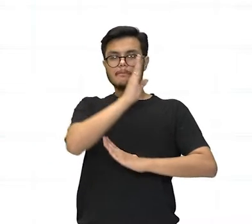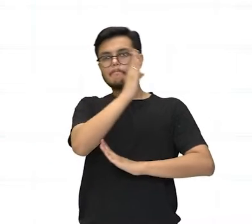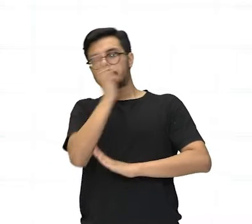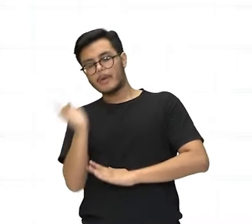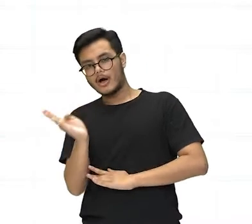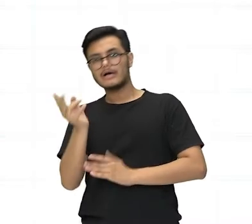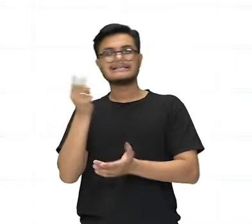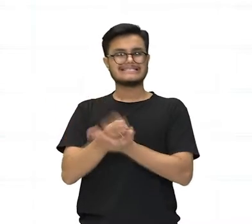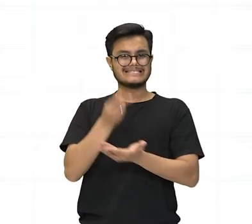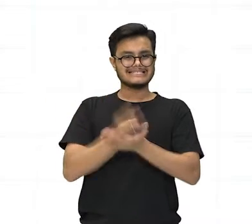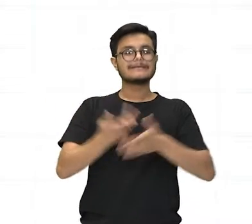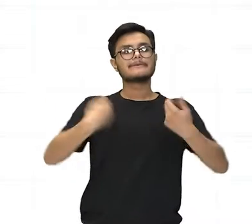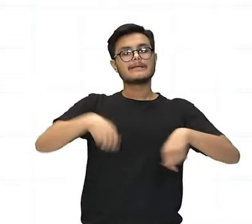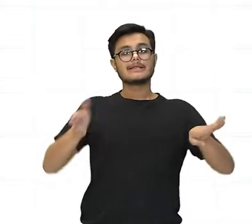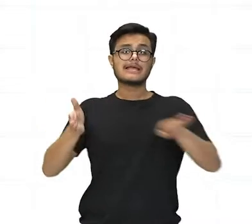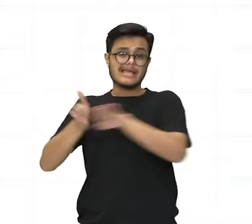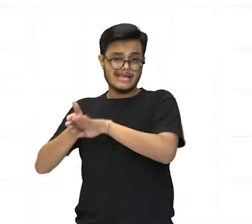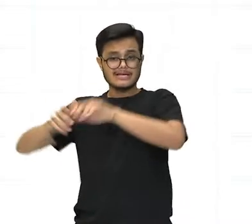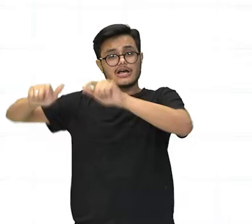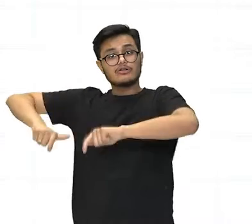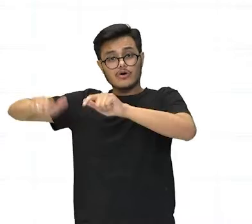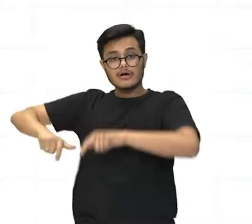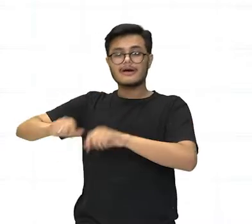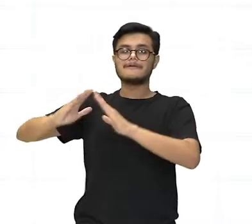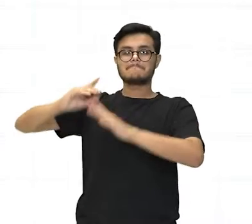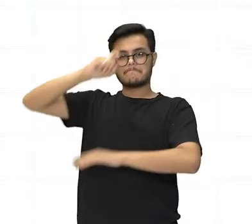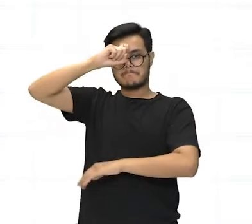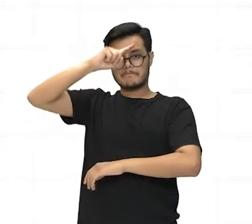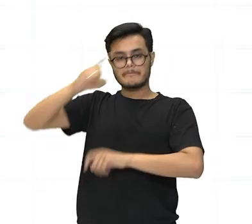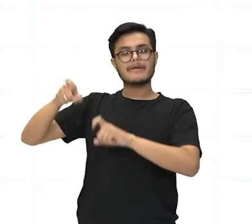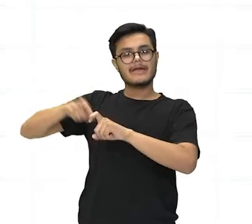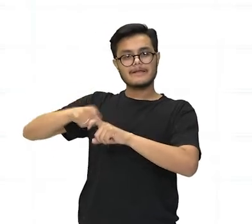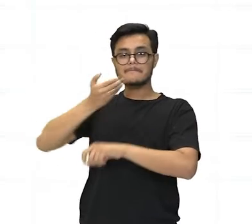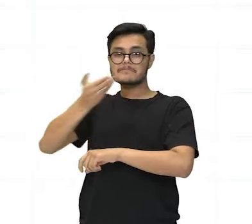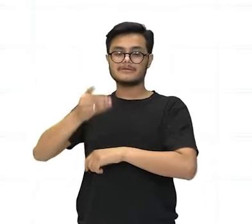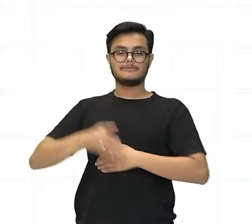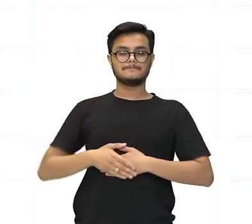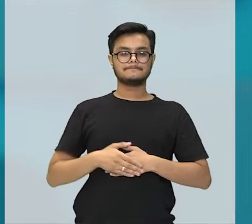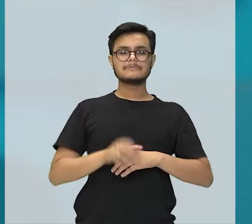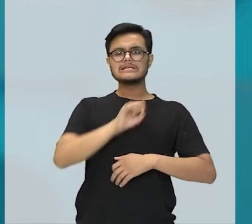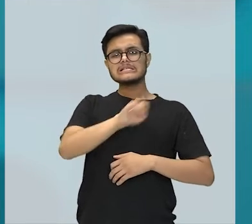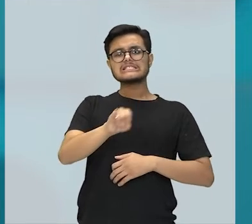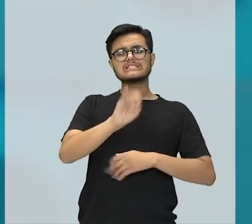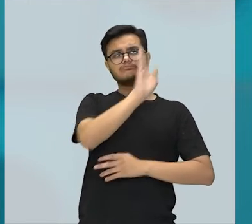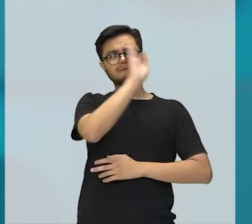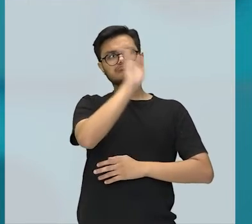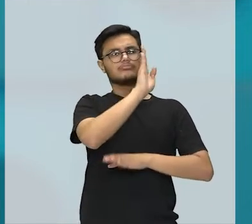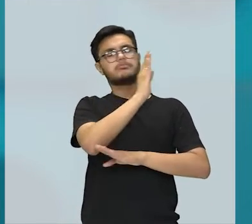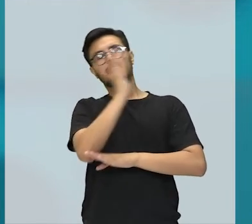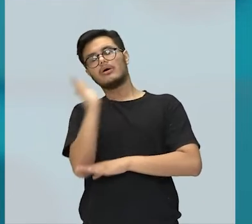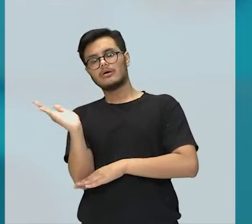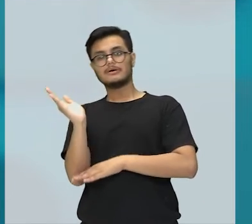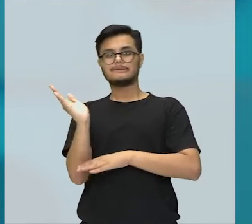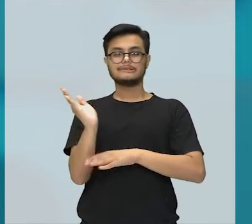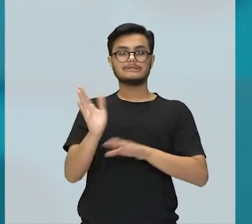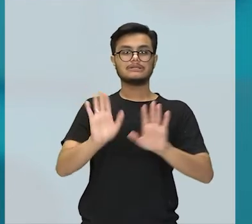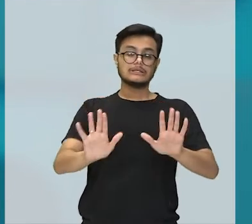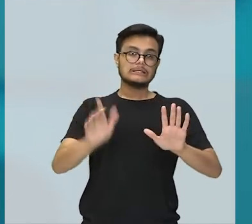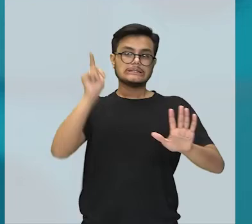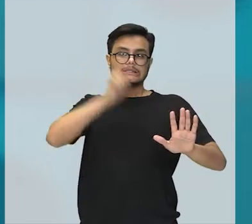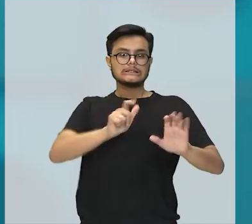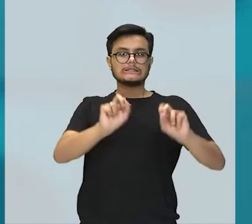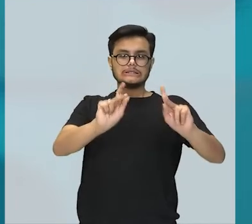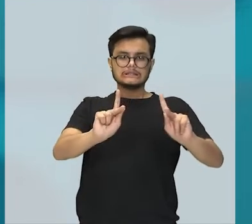persistirem, procurar ajuda médica. Ou seja, se foi apenas um desmaio ou um desfalecimento e você